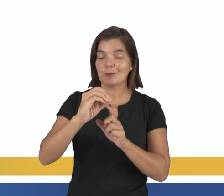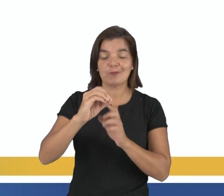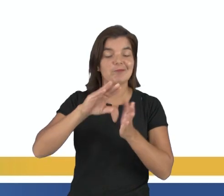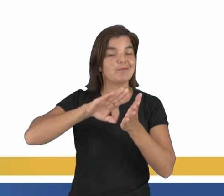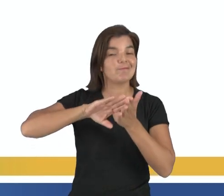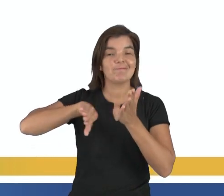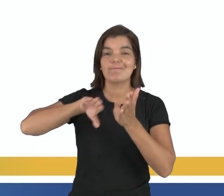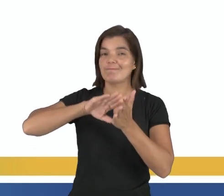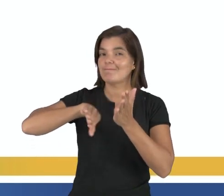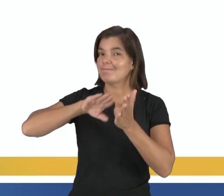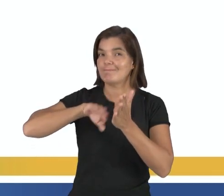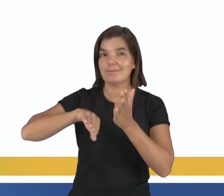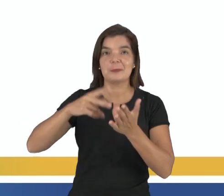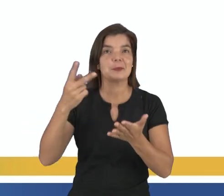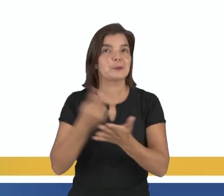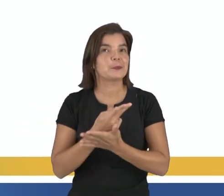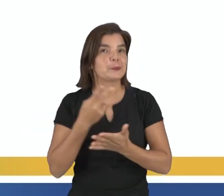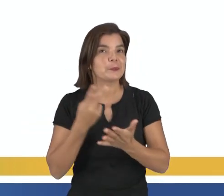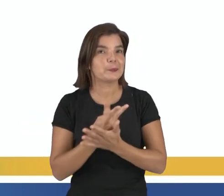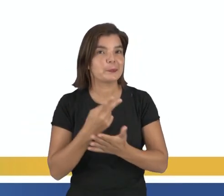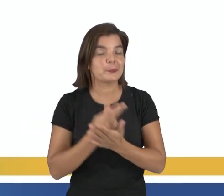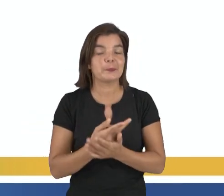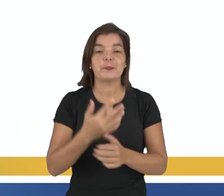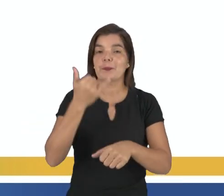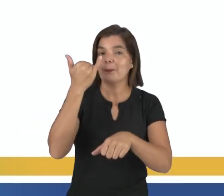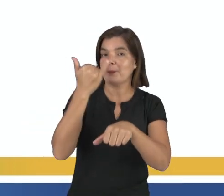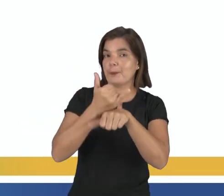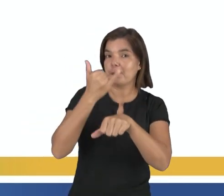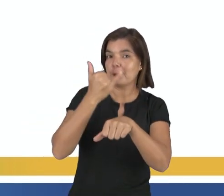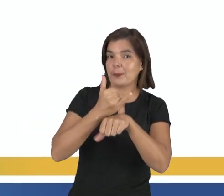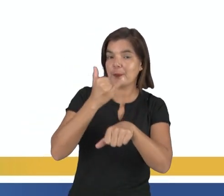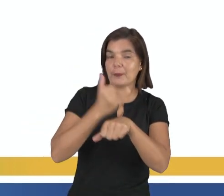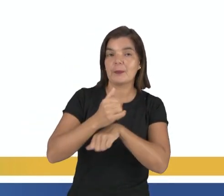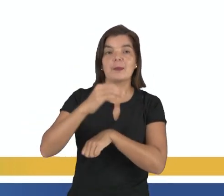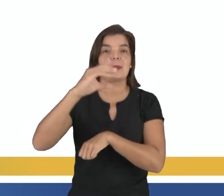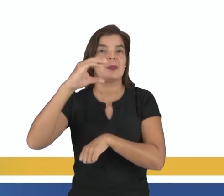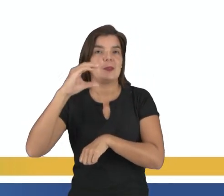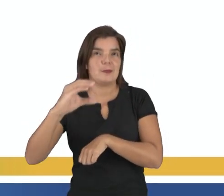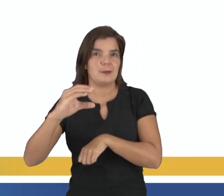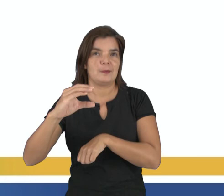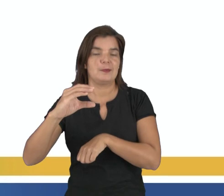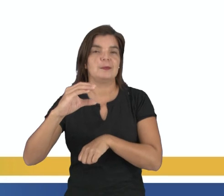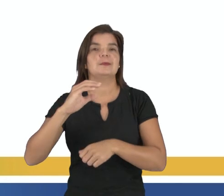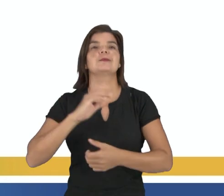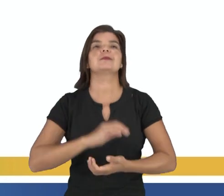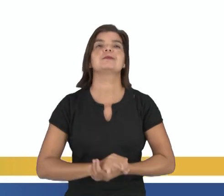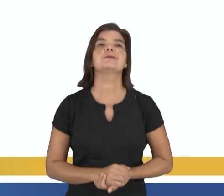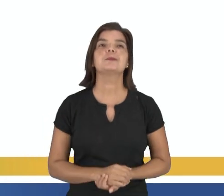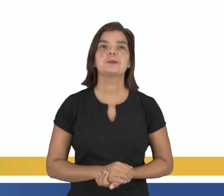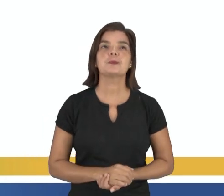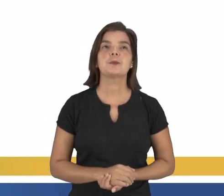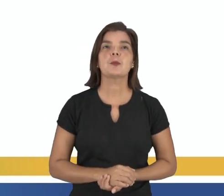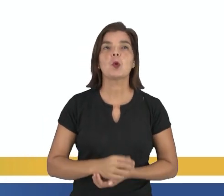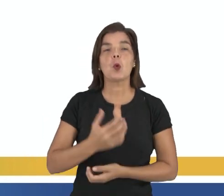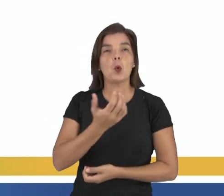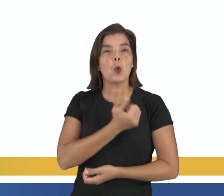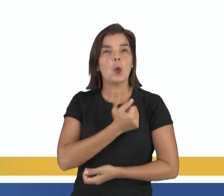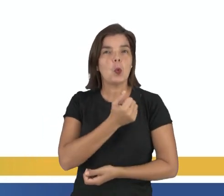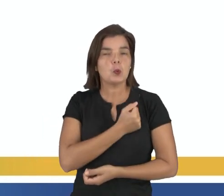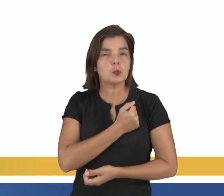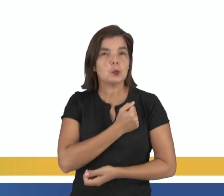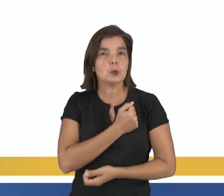pode observar que está errado, ó. Quem participou de variação de NOx foi o ferro e o carbono. O número